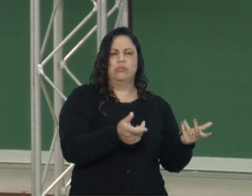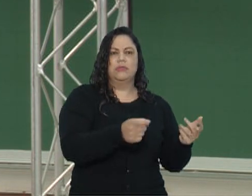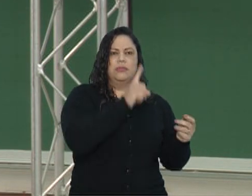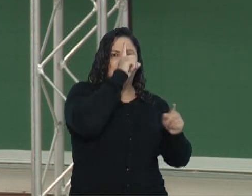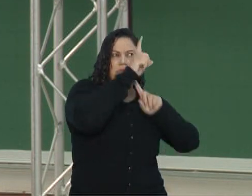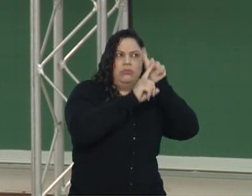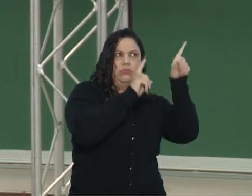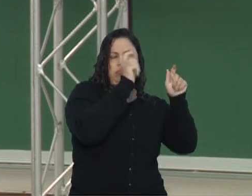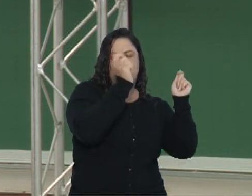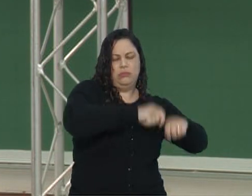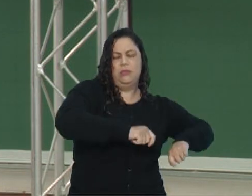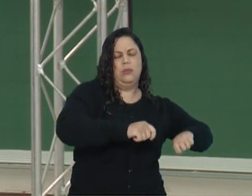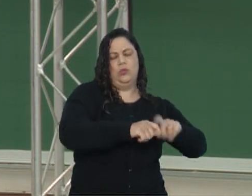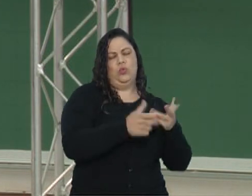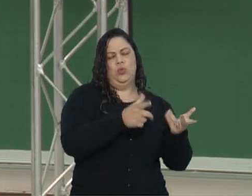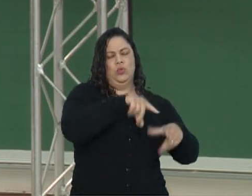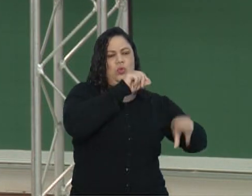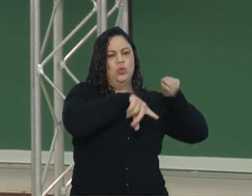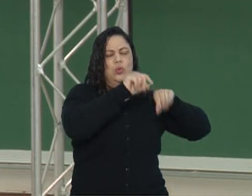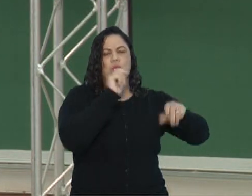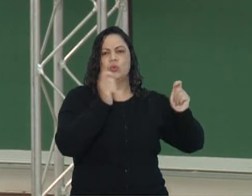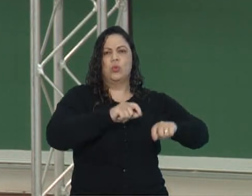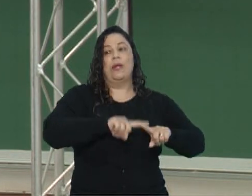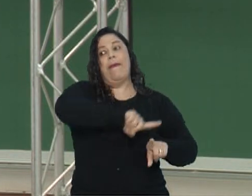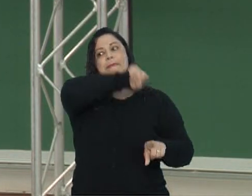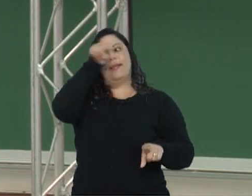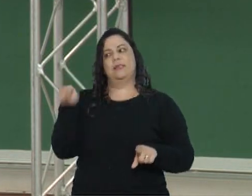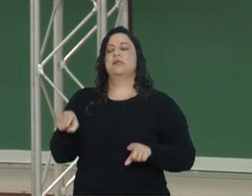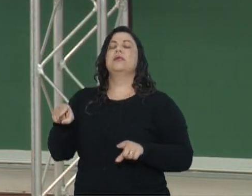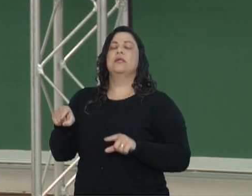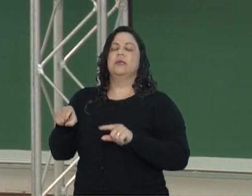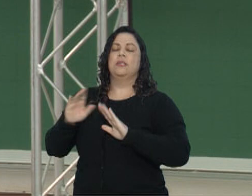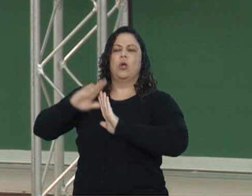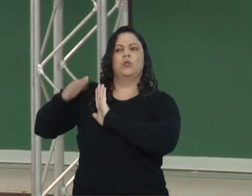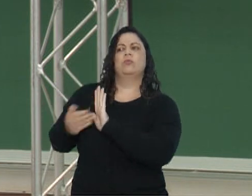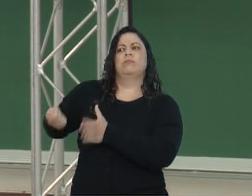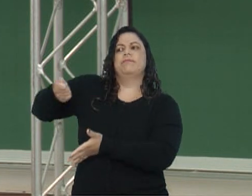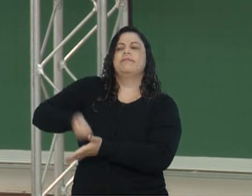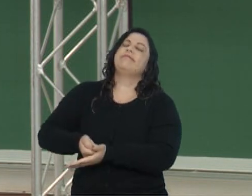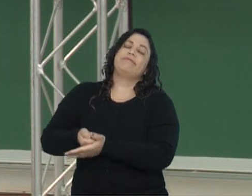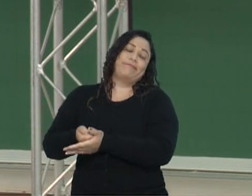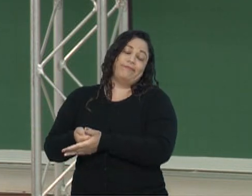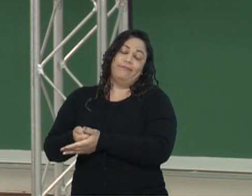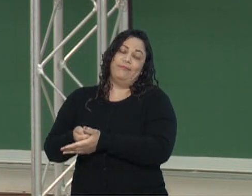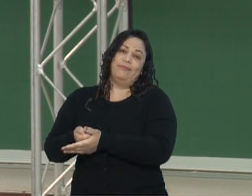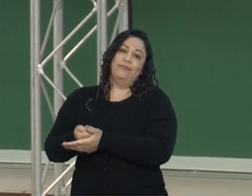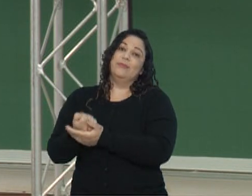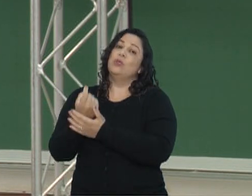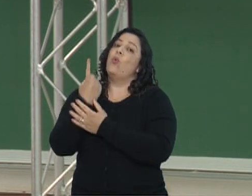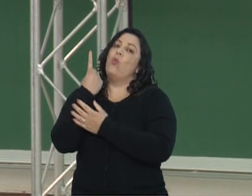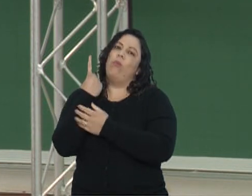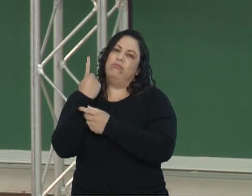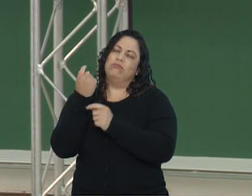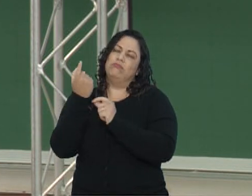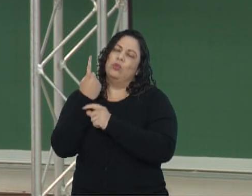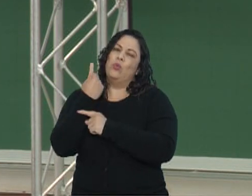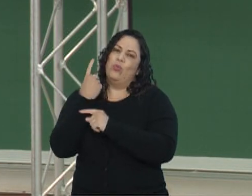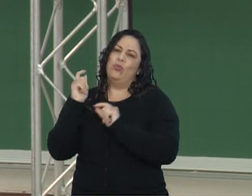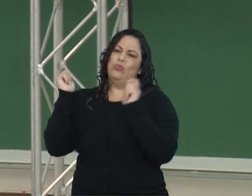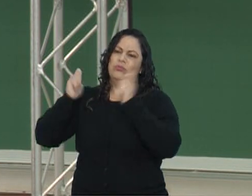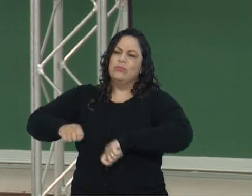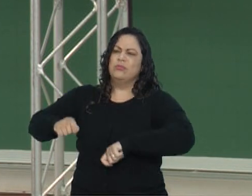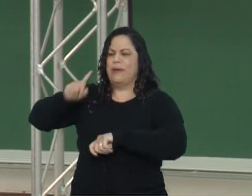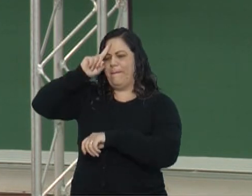da garantia do direito. Já no poder totalitário, aquele direito, entre aspas, né, que não é bem direito, ele é exercido e é mandado na